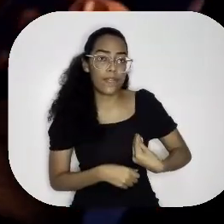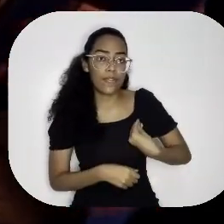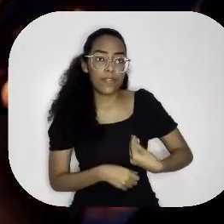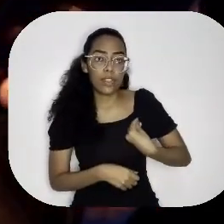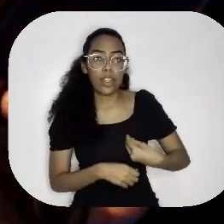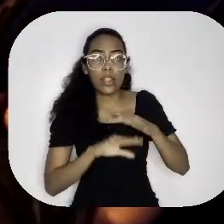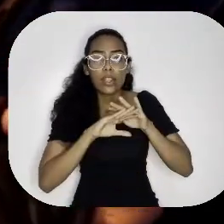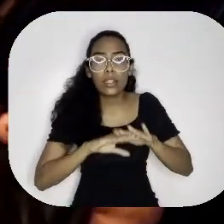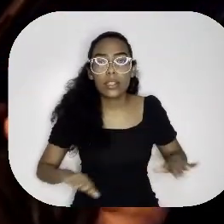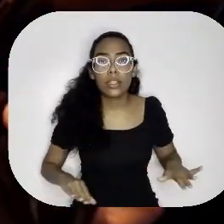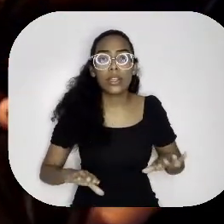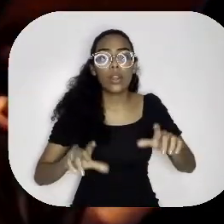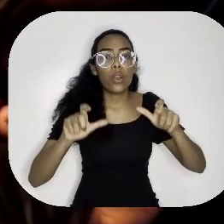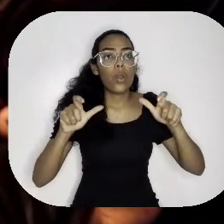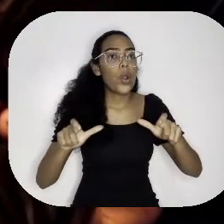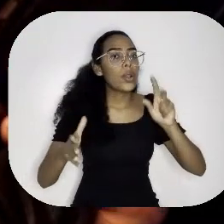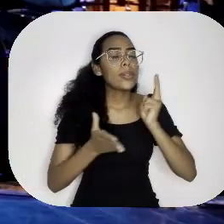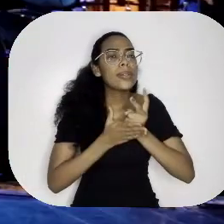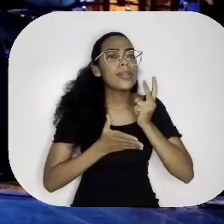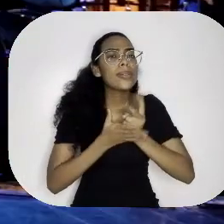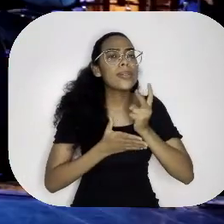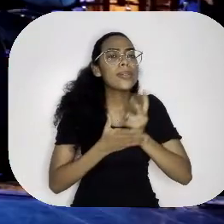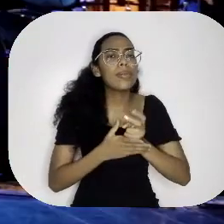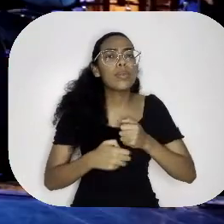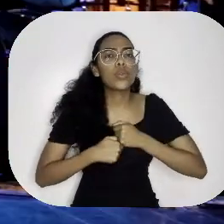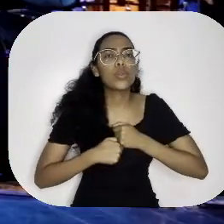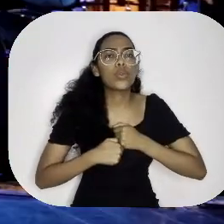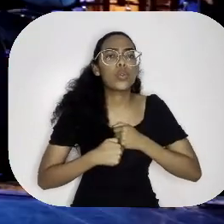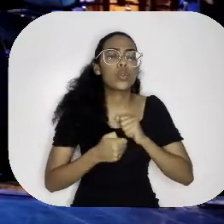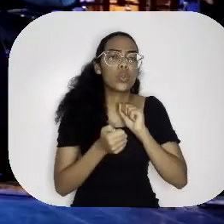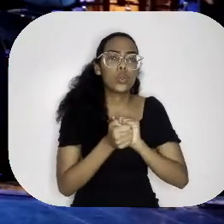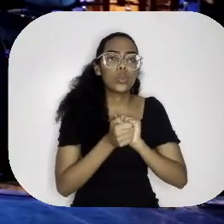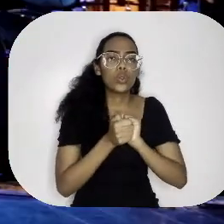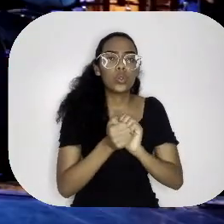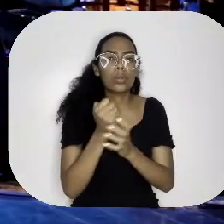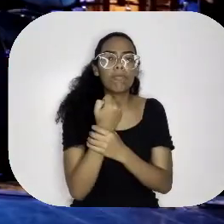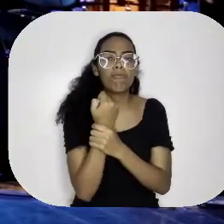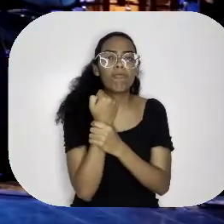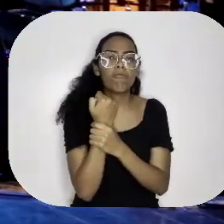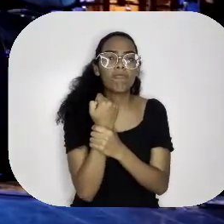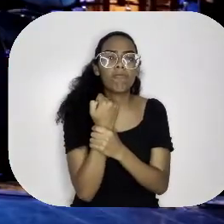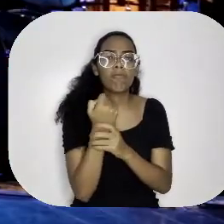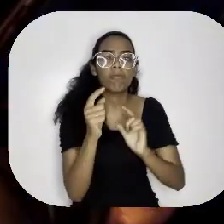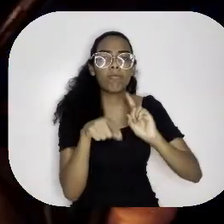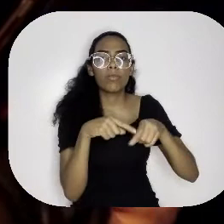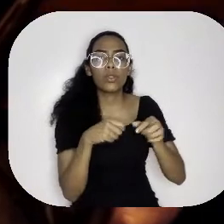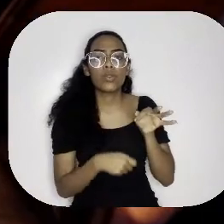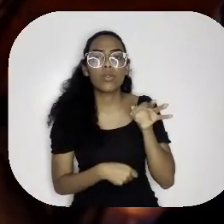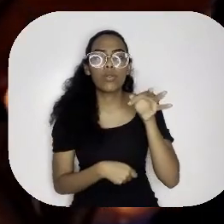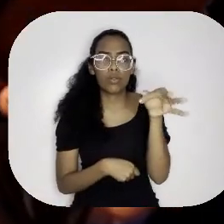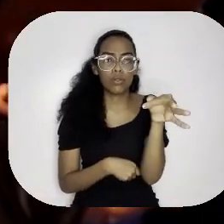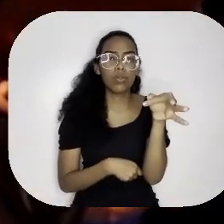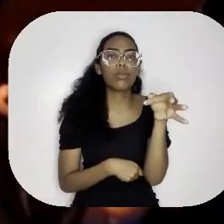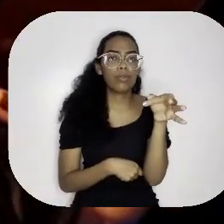no cais da vida eterna, onde sempre serás o porto seguro. Em